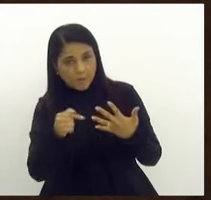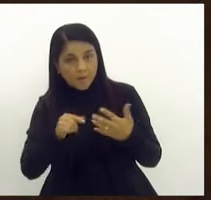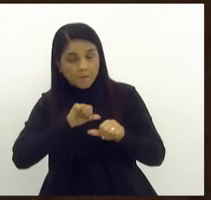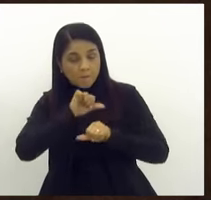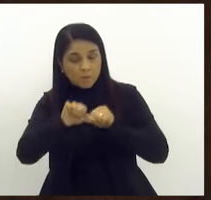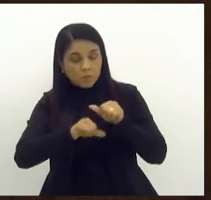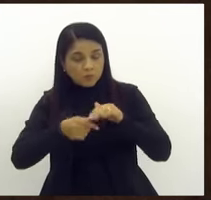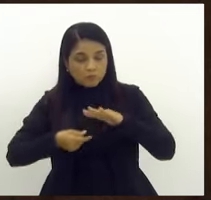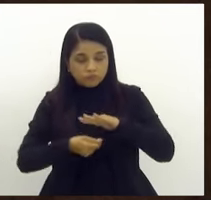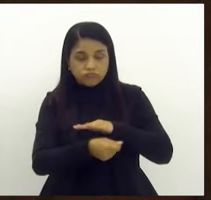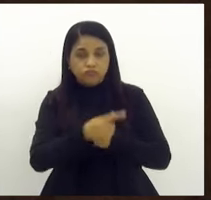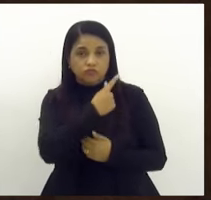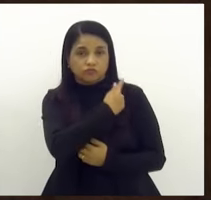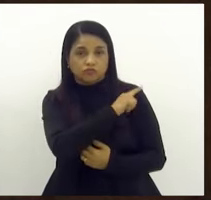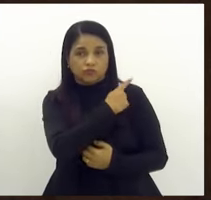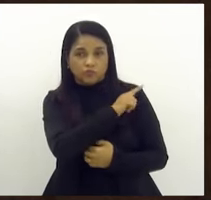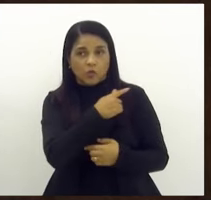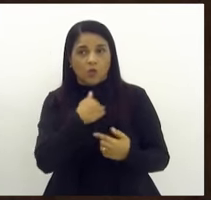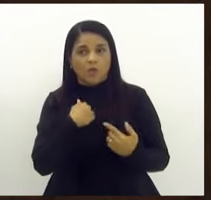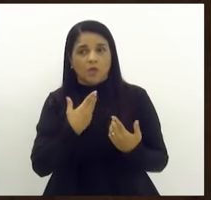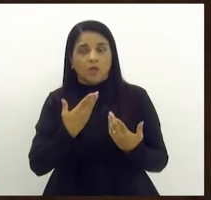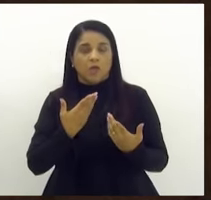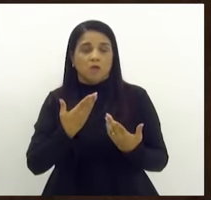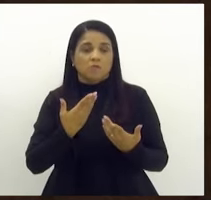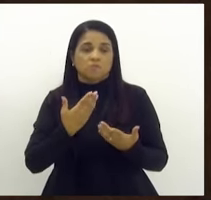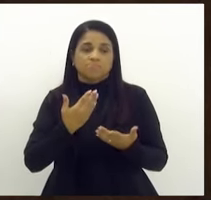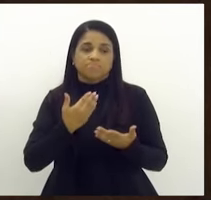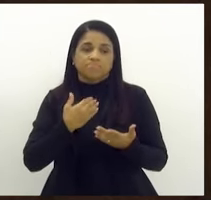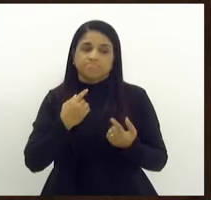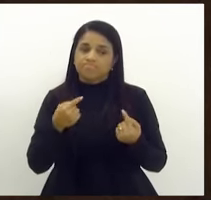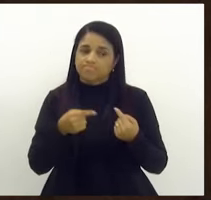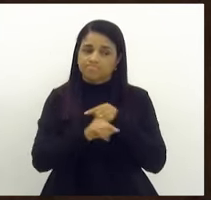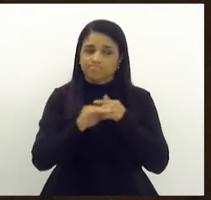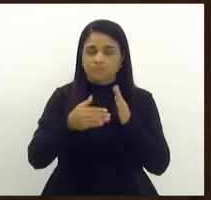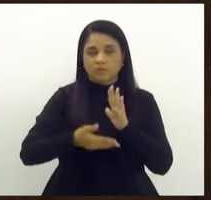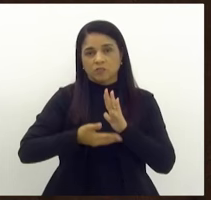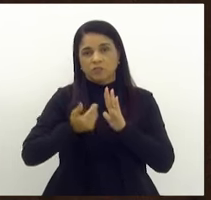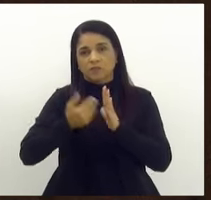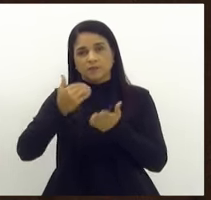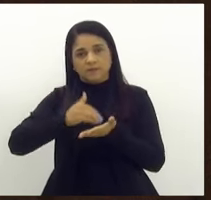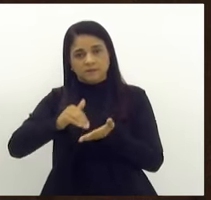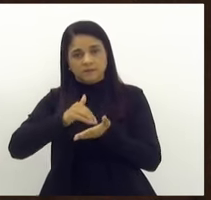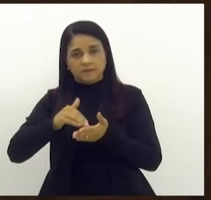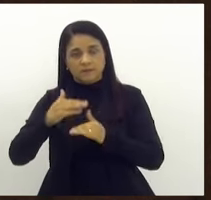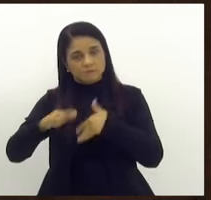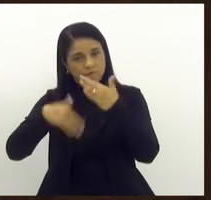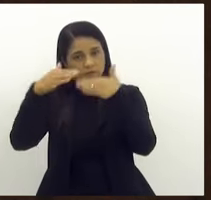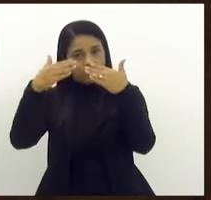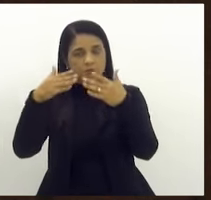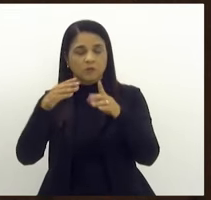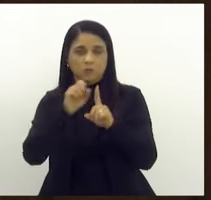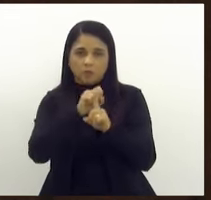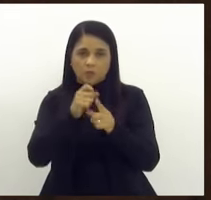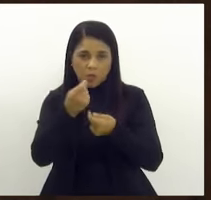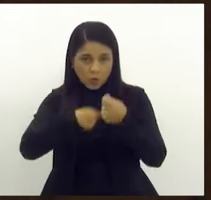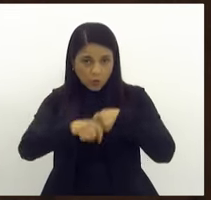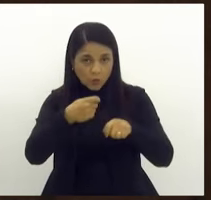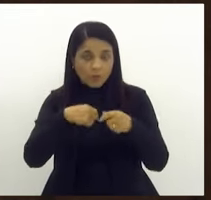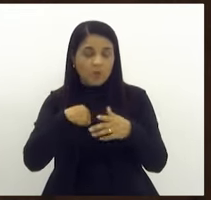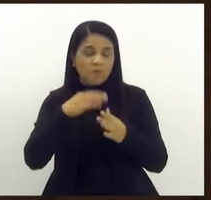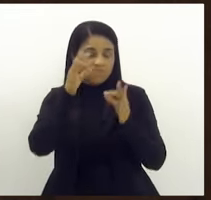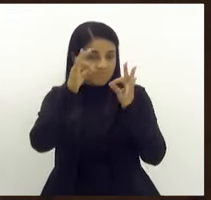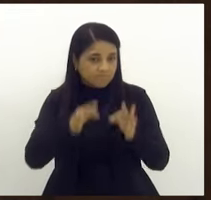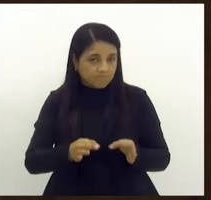embora divirja né da retirada da Secretaria Estadual de desenvolvimento econômico eu entendo que de fato o